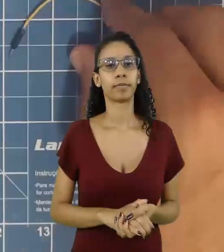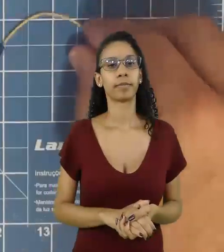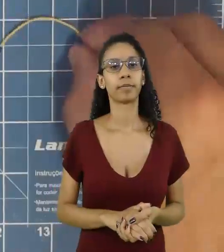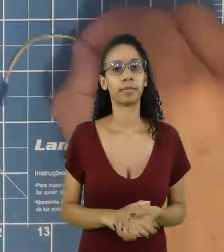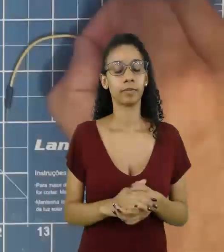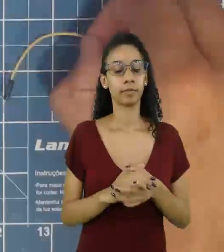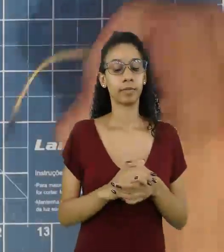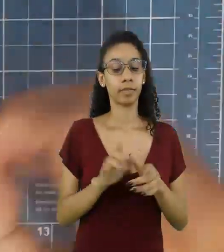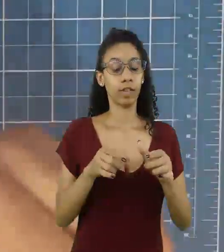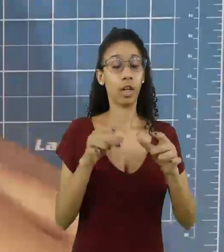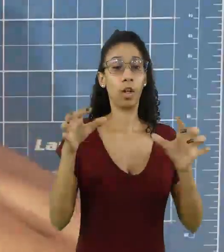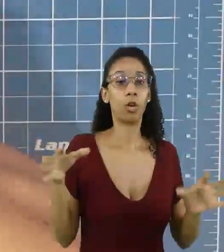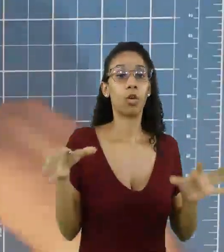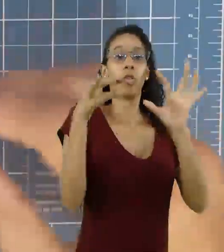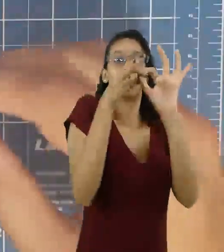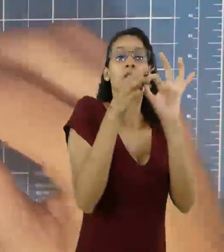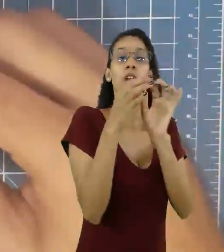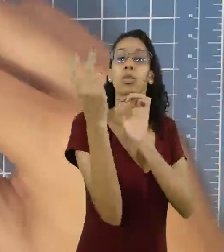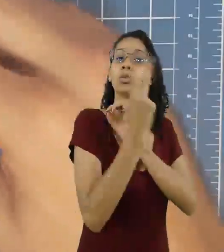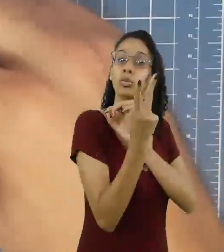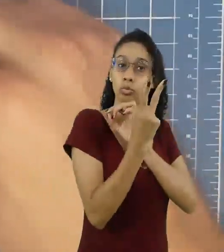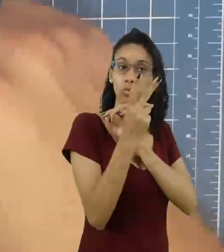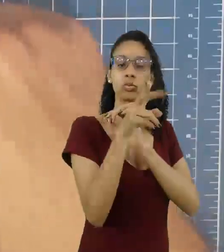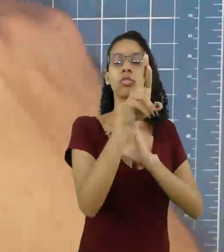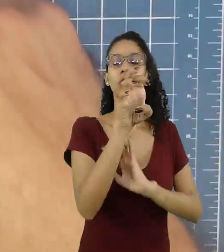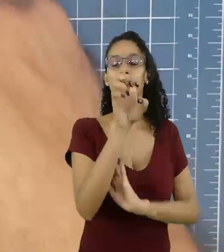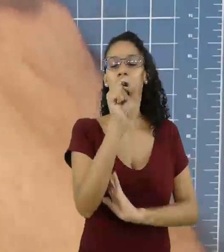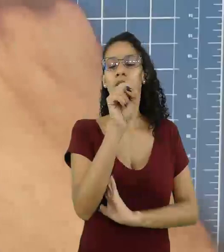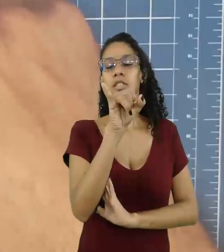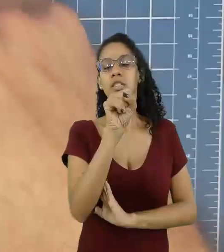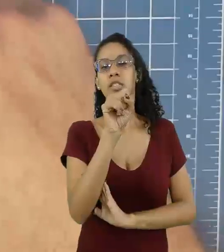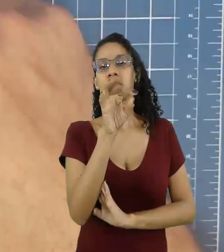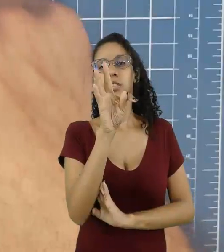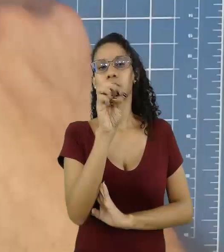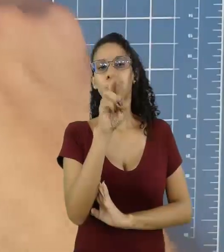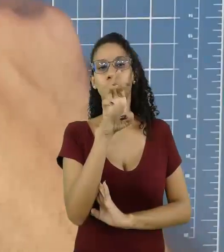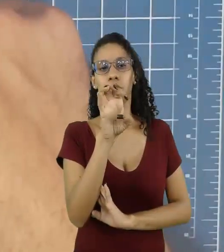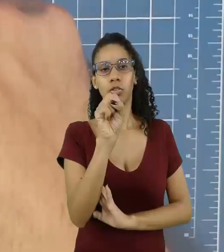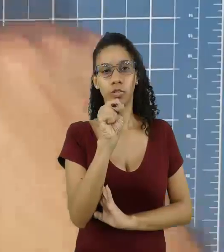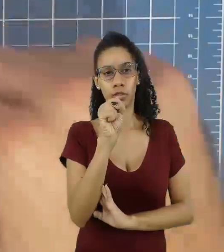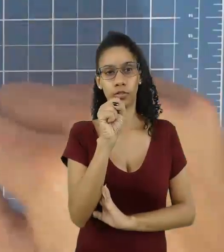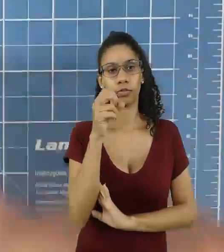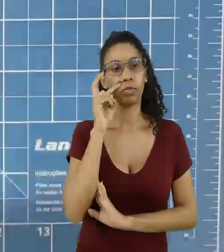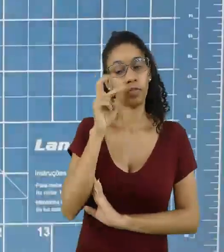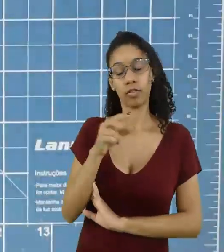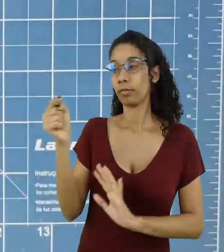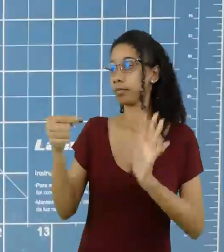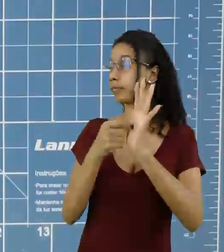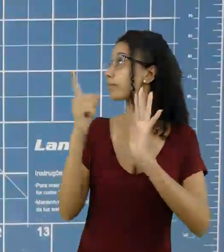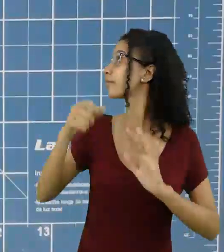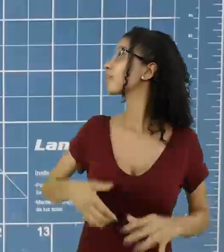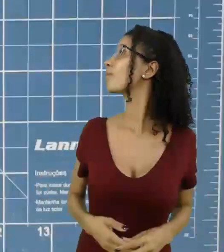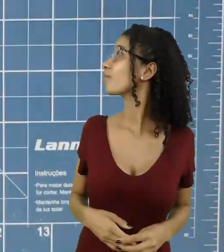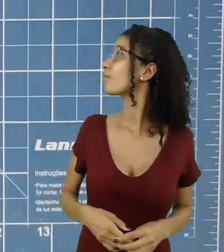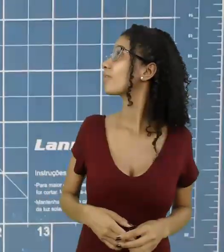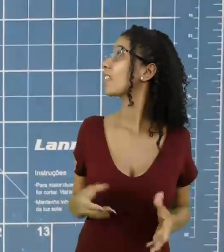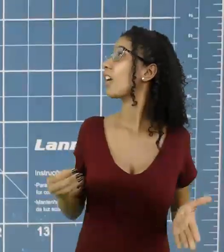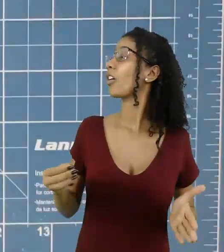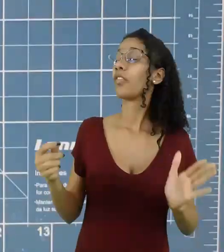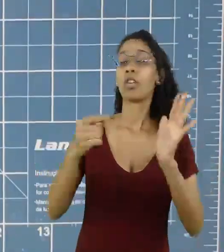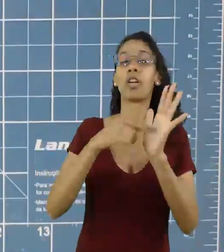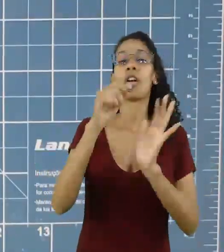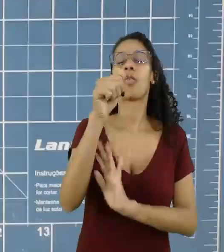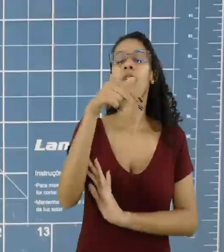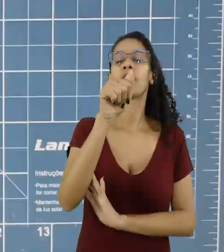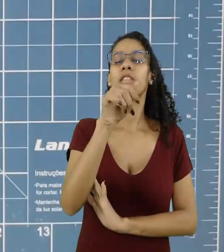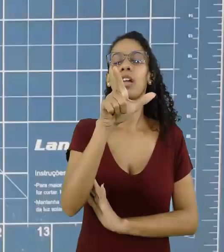ponto em que os dois resistores estão conectados entre si, então esse pino aqui, e vou conectar ele no pino analógico